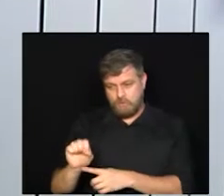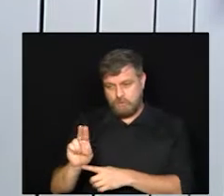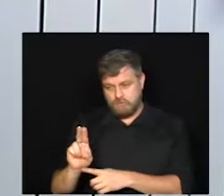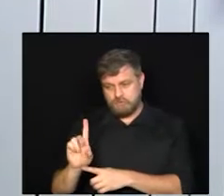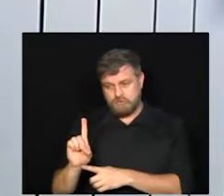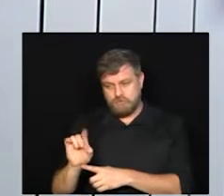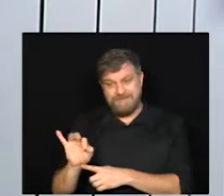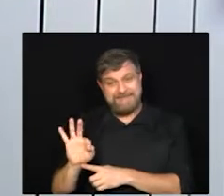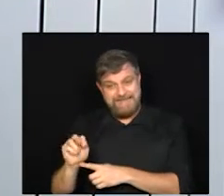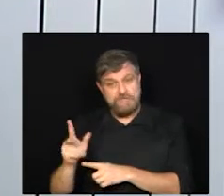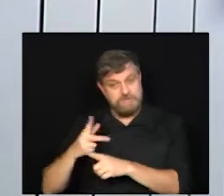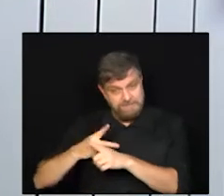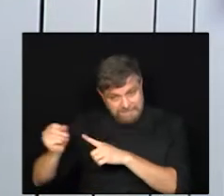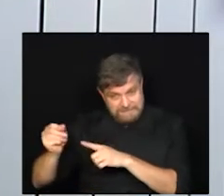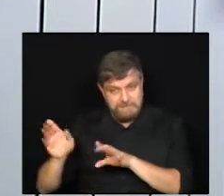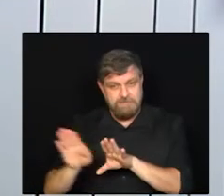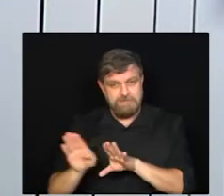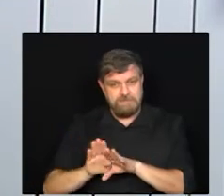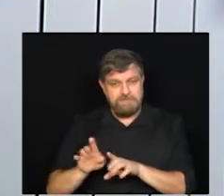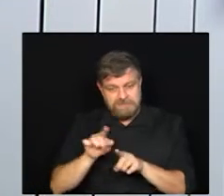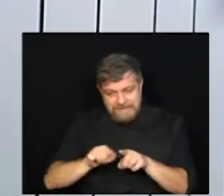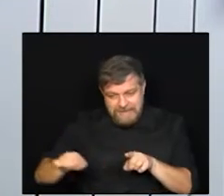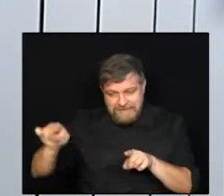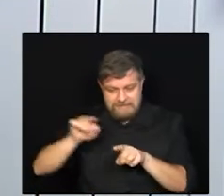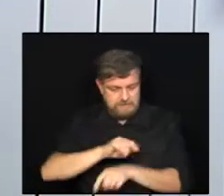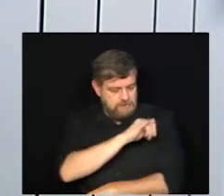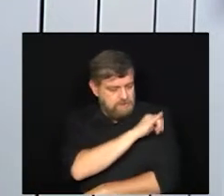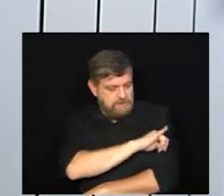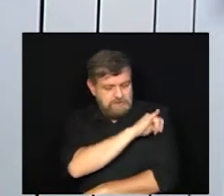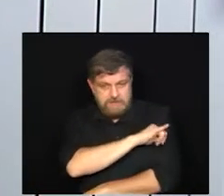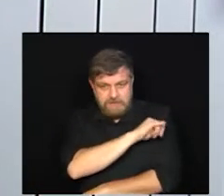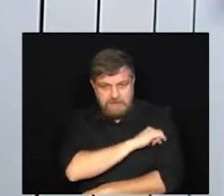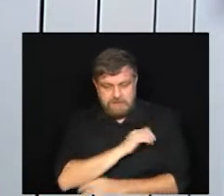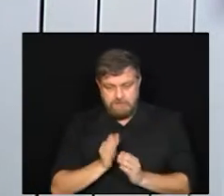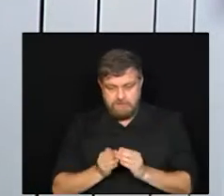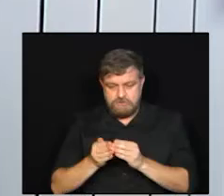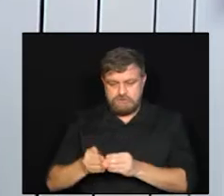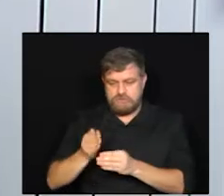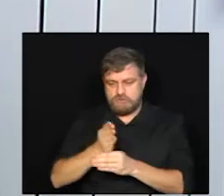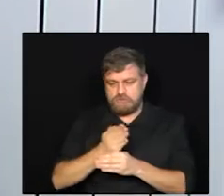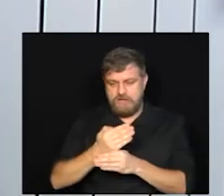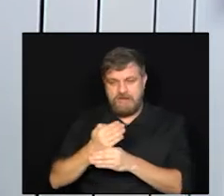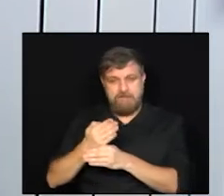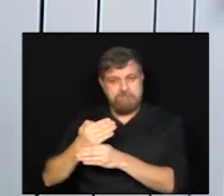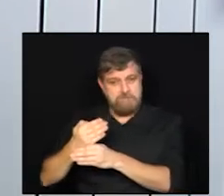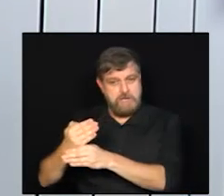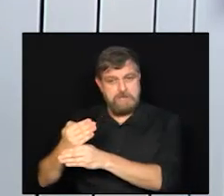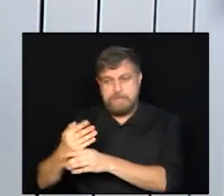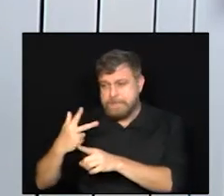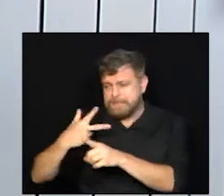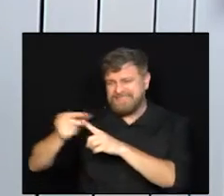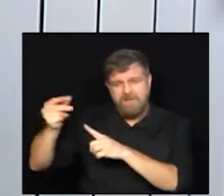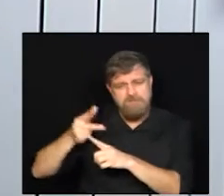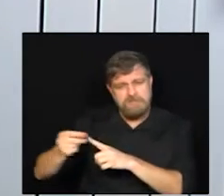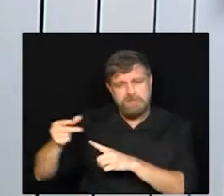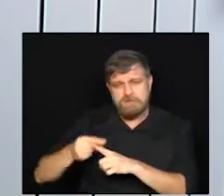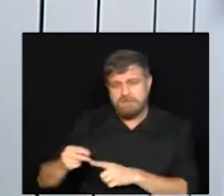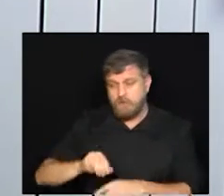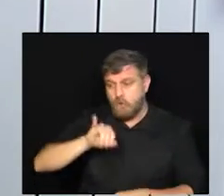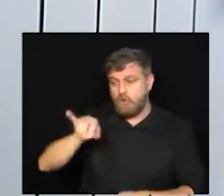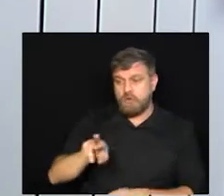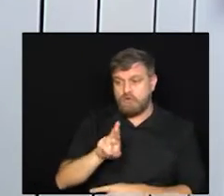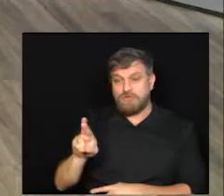Snipe, campeão do circuito Rio de Vela Oceânica, entre outras conquistas. Juninho Jesus,